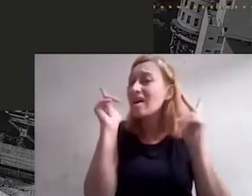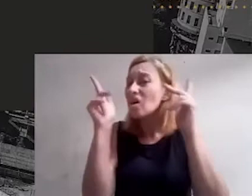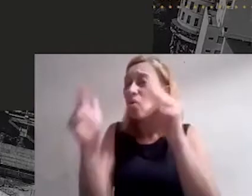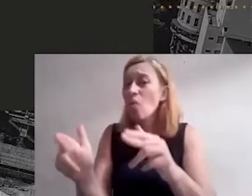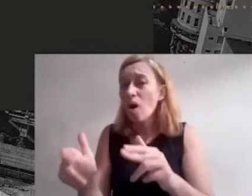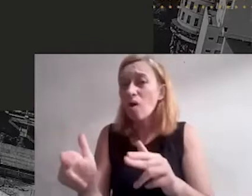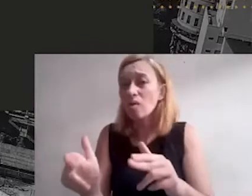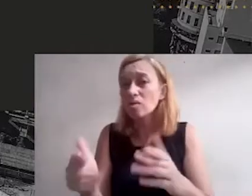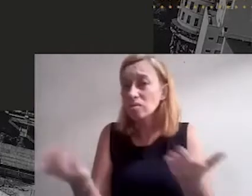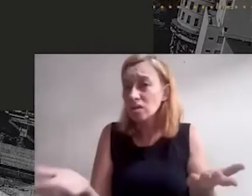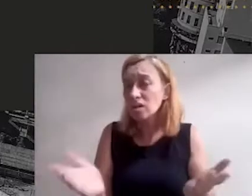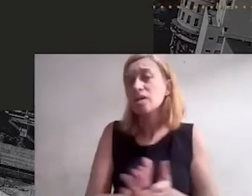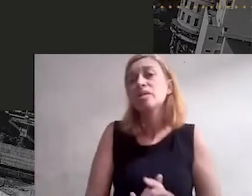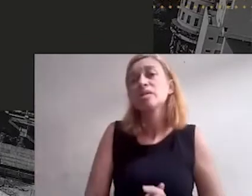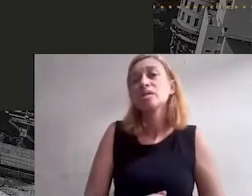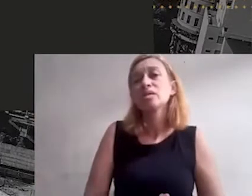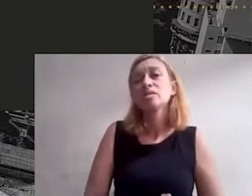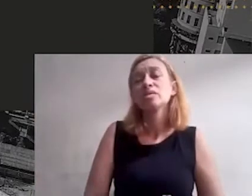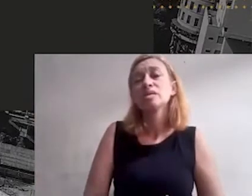a meu ver, está falho.